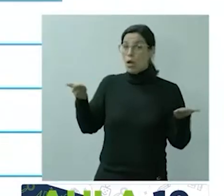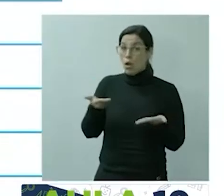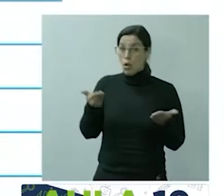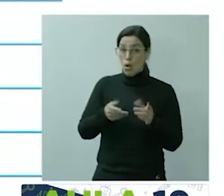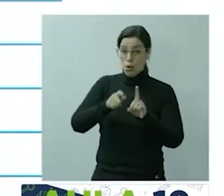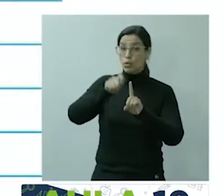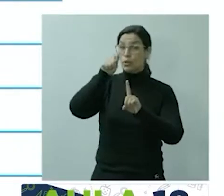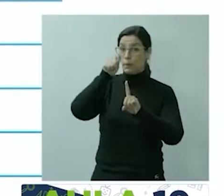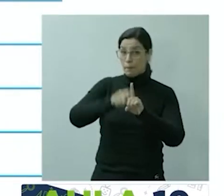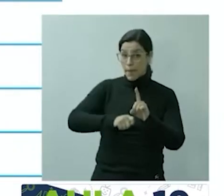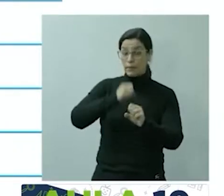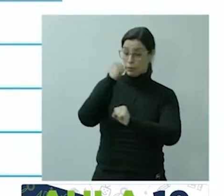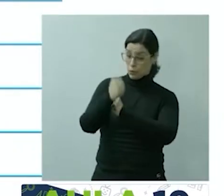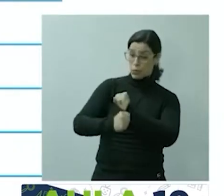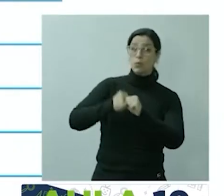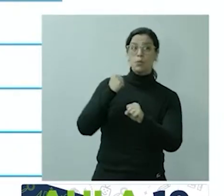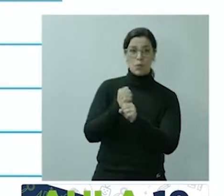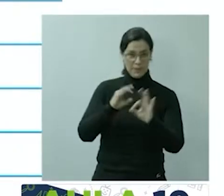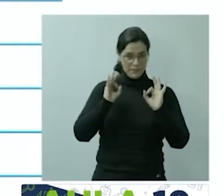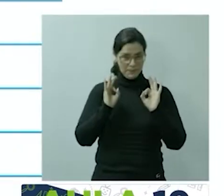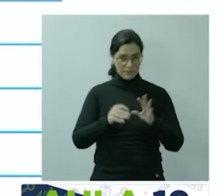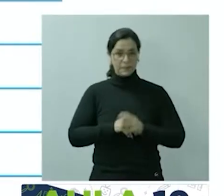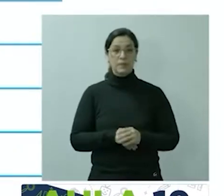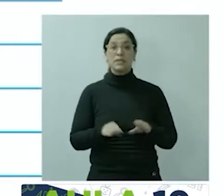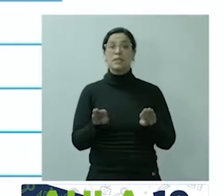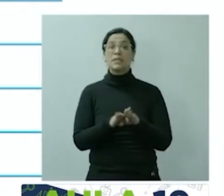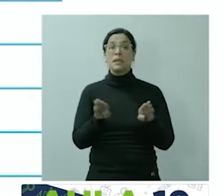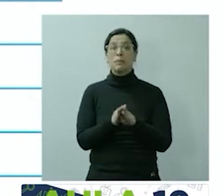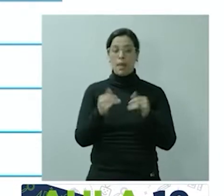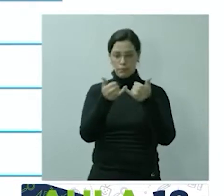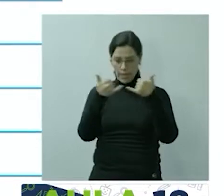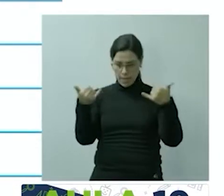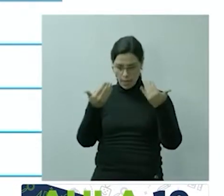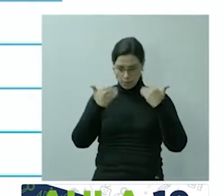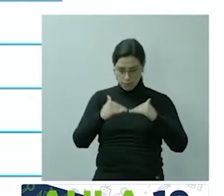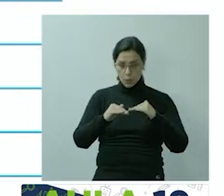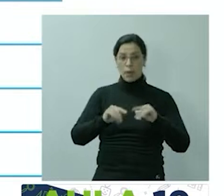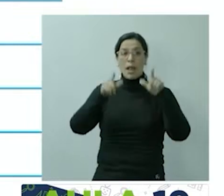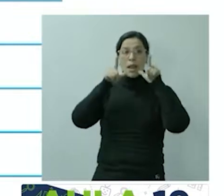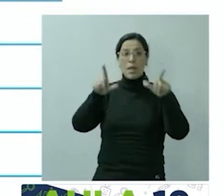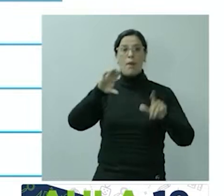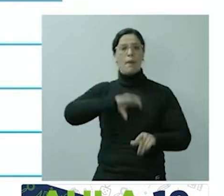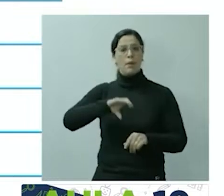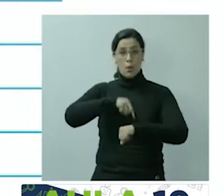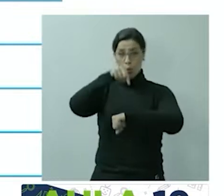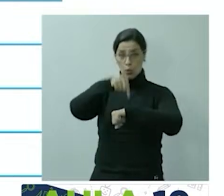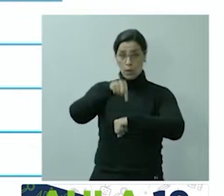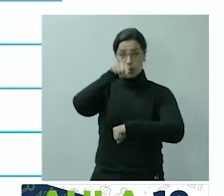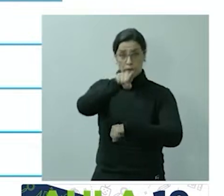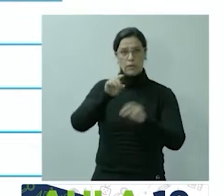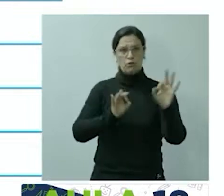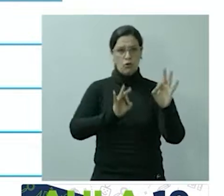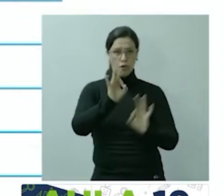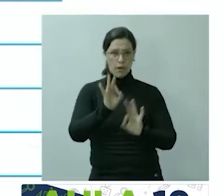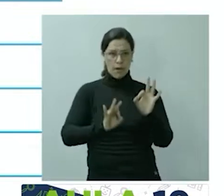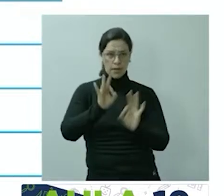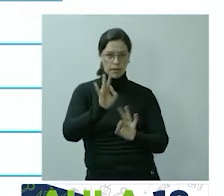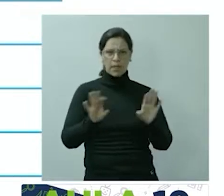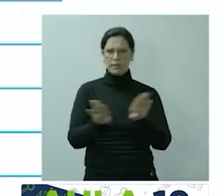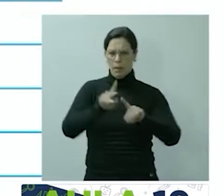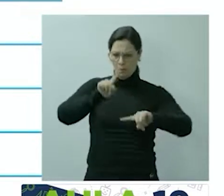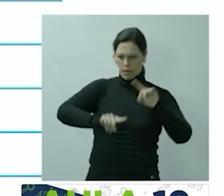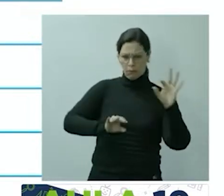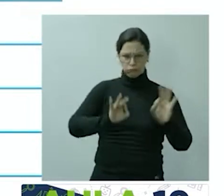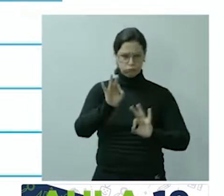hoje, o dia, o mês e o ano, língua portuguesa. Eu vou dar um tempinho para vocês se organizarem com